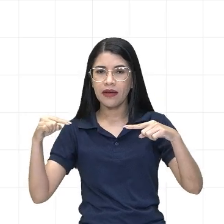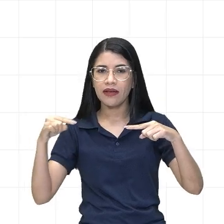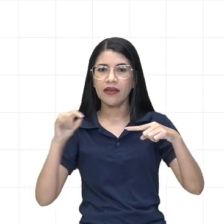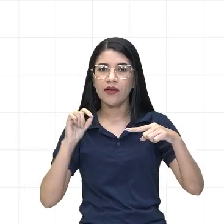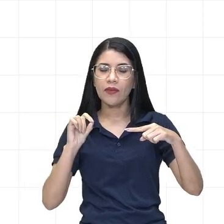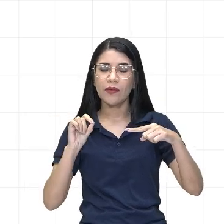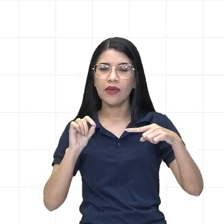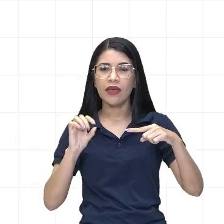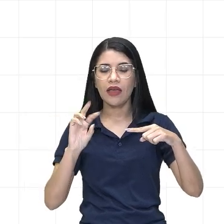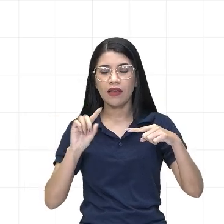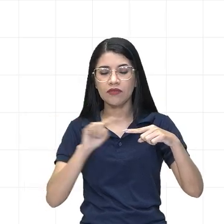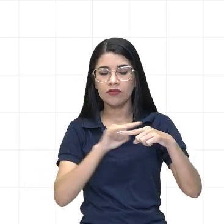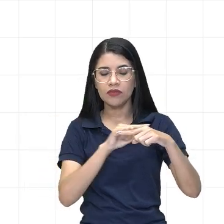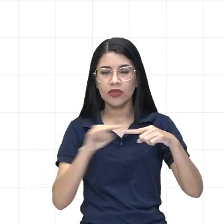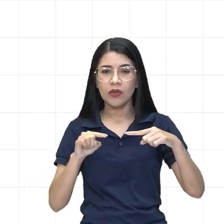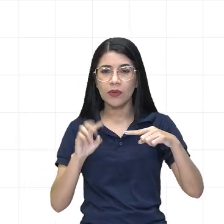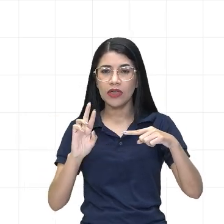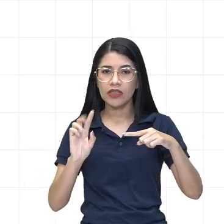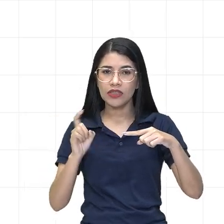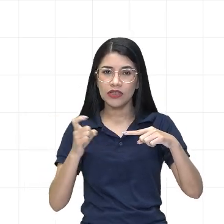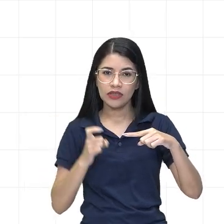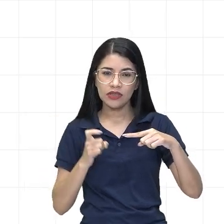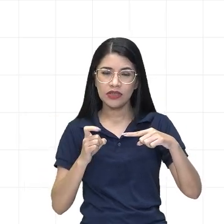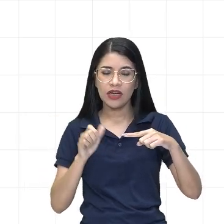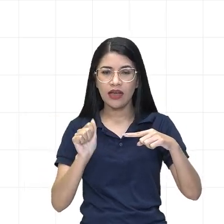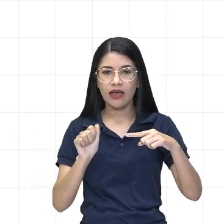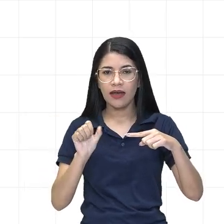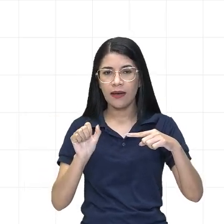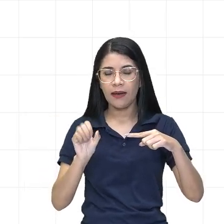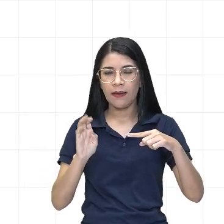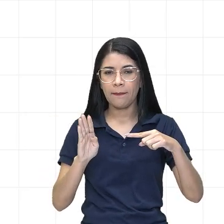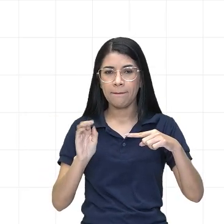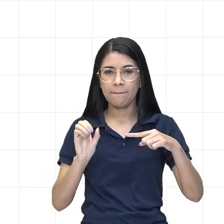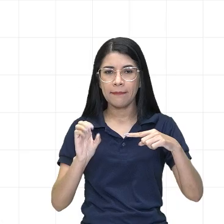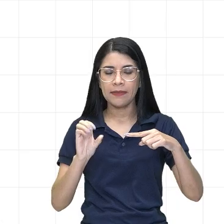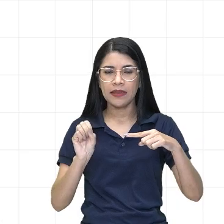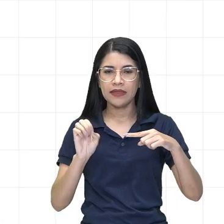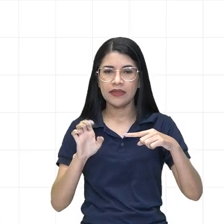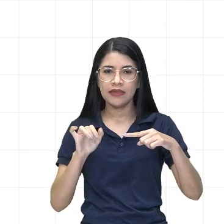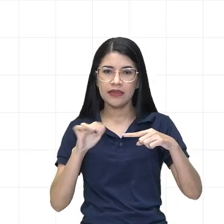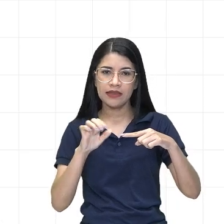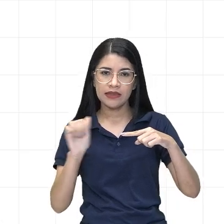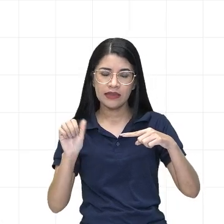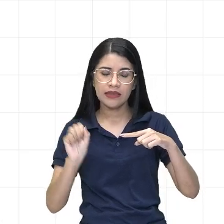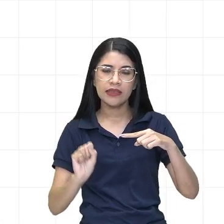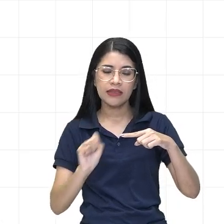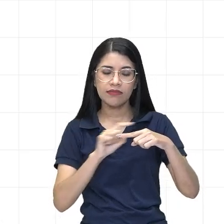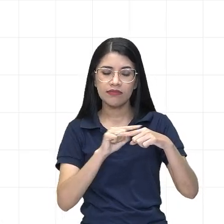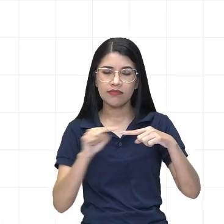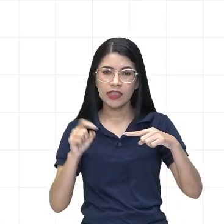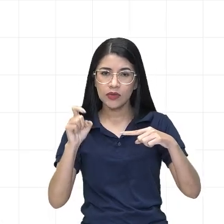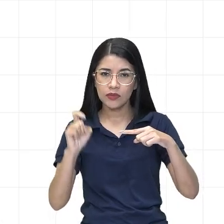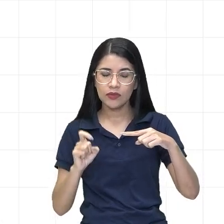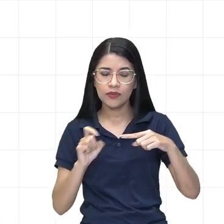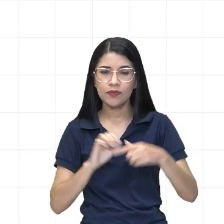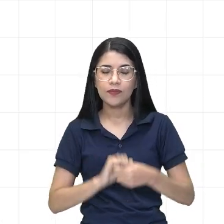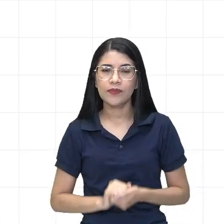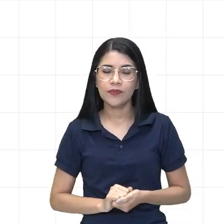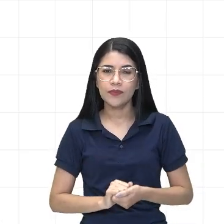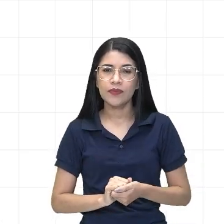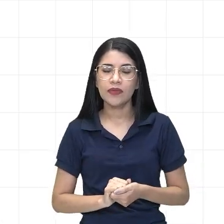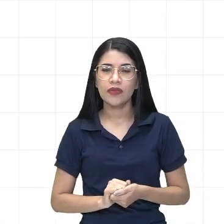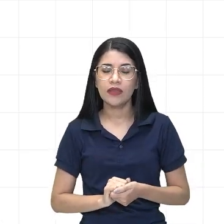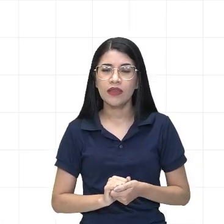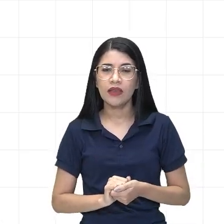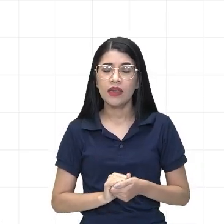a horizontal, chamamos de eixo das abscissas, ou simplesmente eixo X. É por